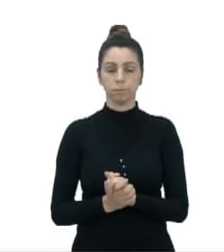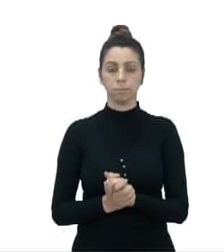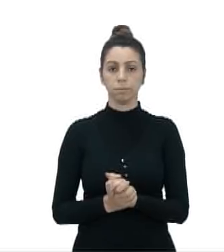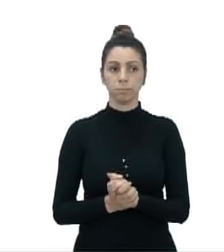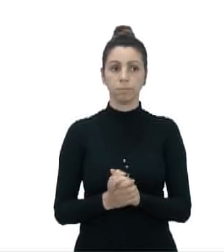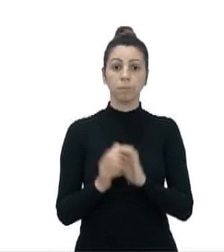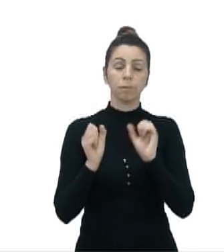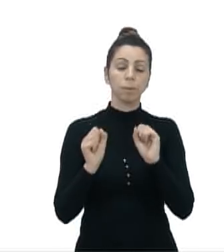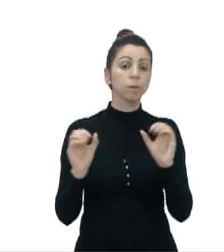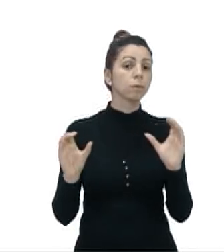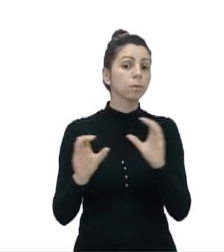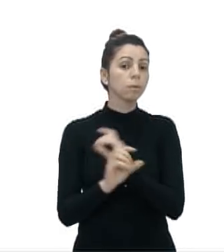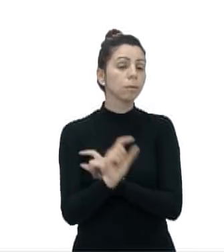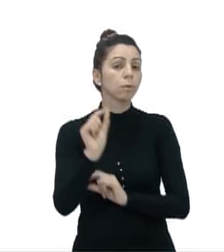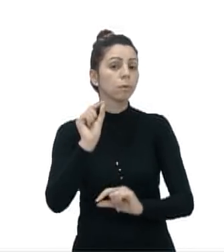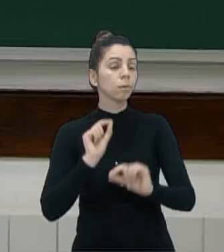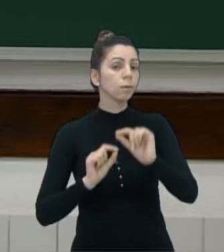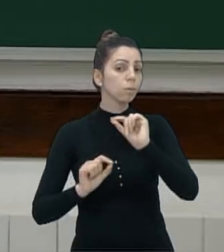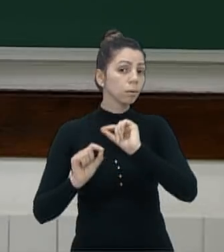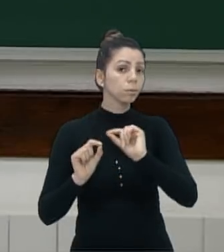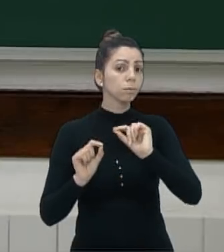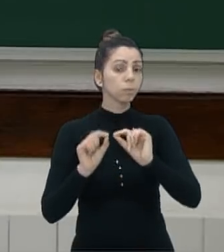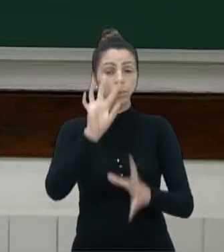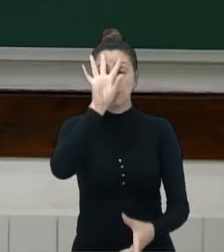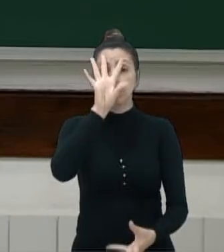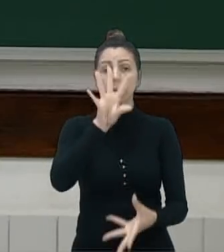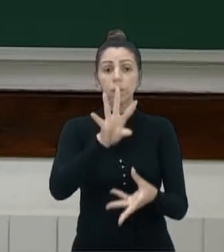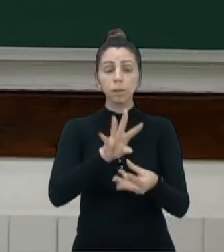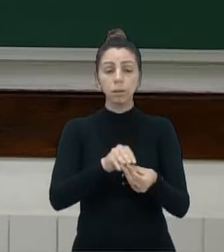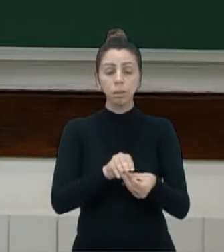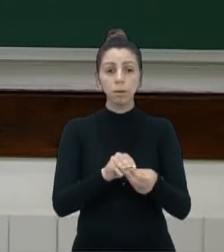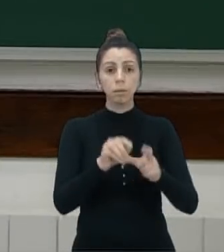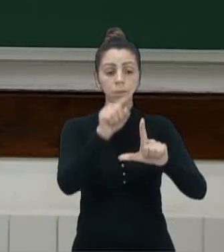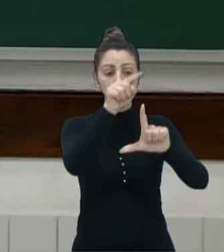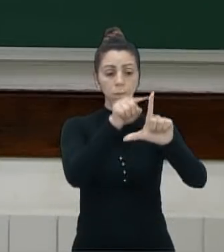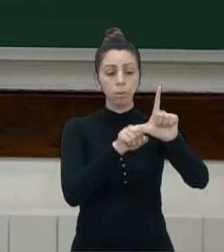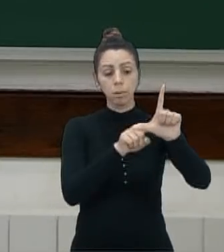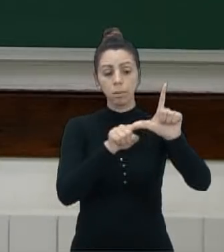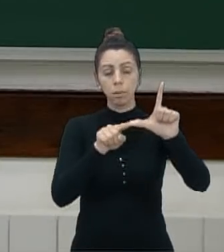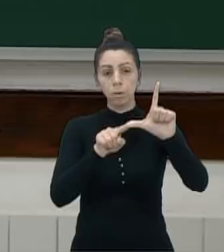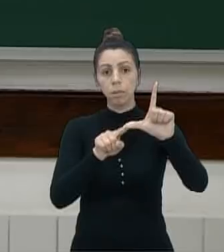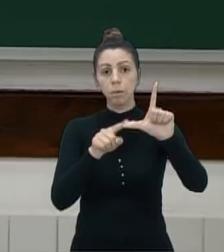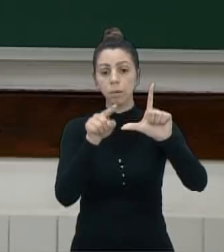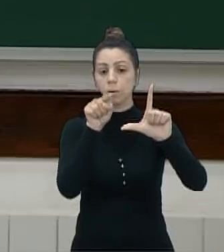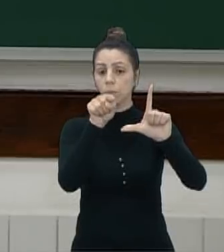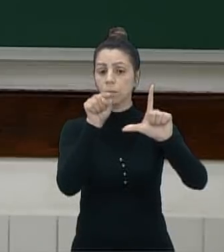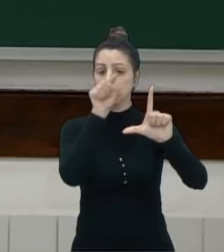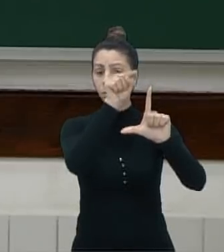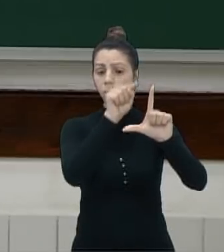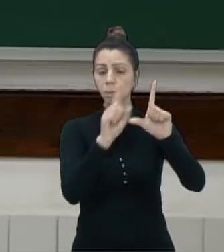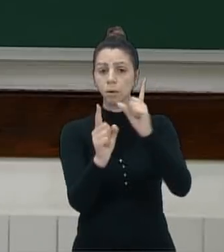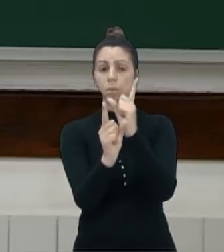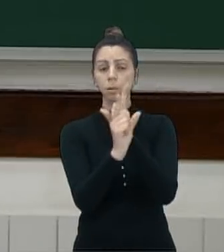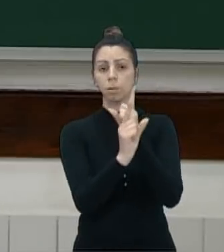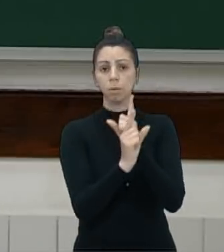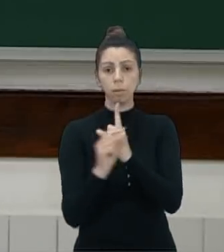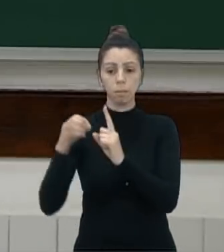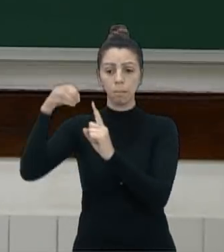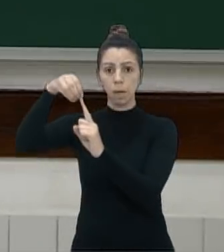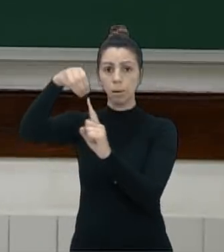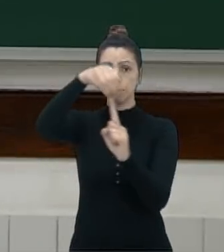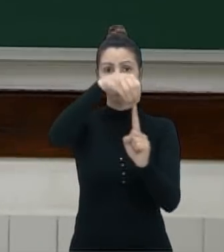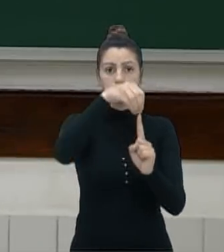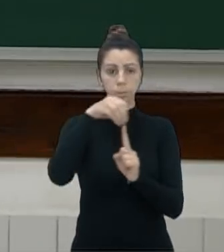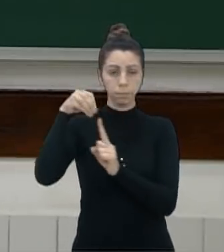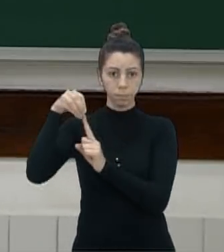o que a gente pode concluir aí sobre o plano cartesiano? Localizamos um ponto no plano cartesiano através das suas